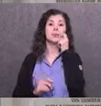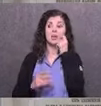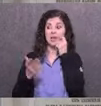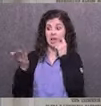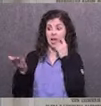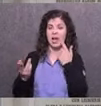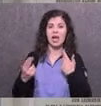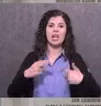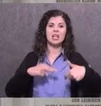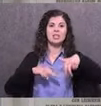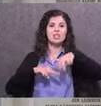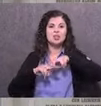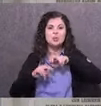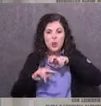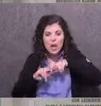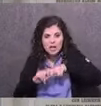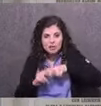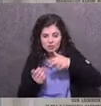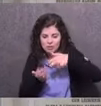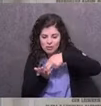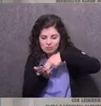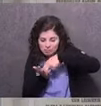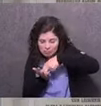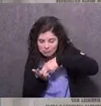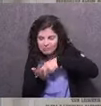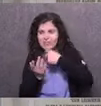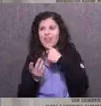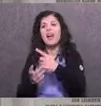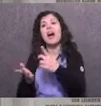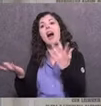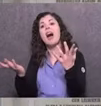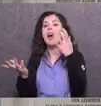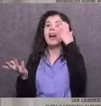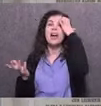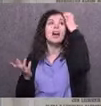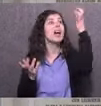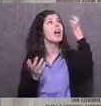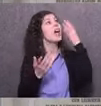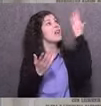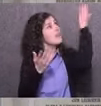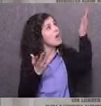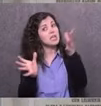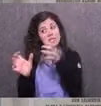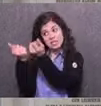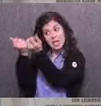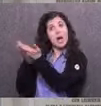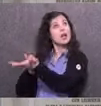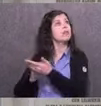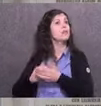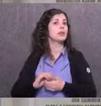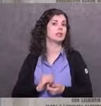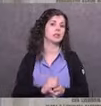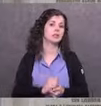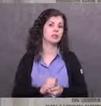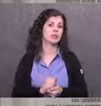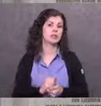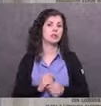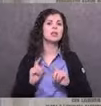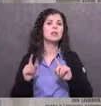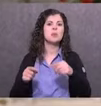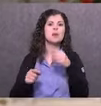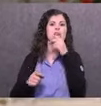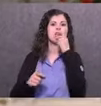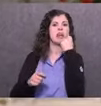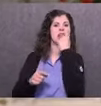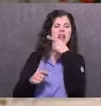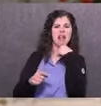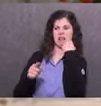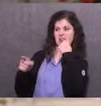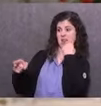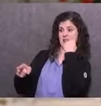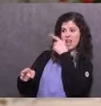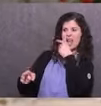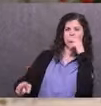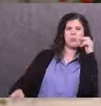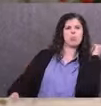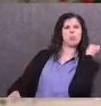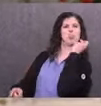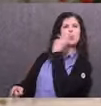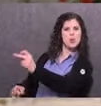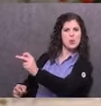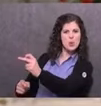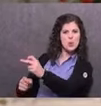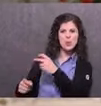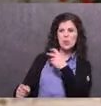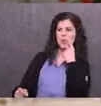escarneciam-no, dizendo: Salve, Rei dos Judeus! Depois, cuspiam-lhe no rosto e, pegando na